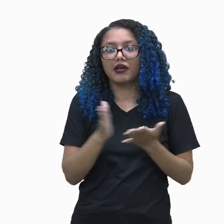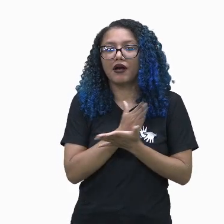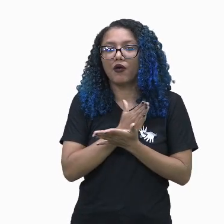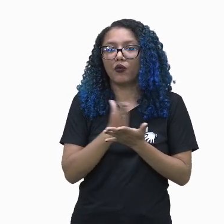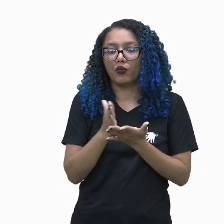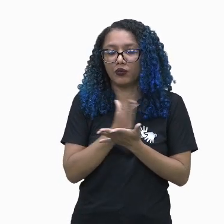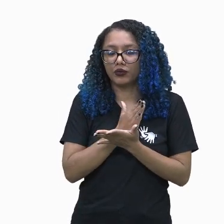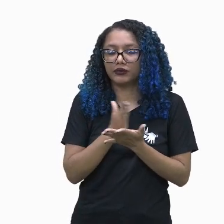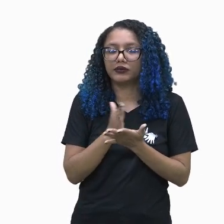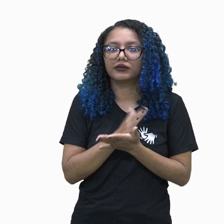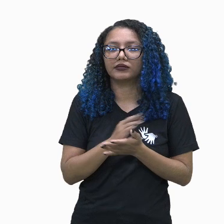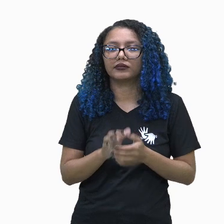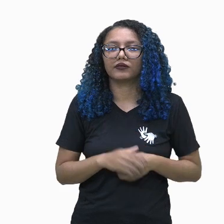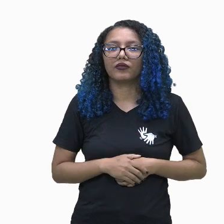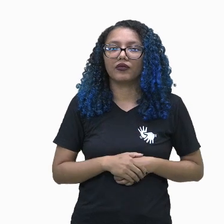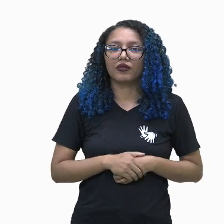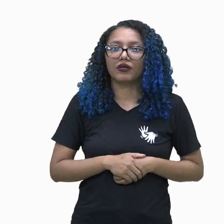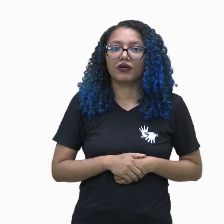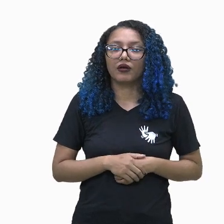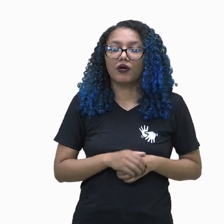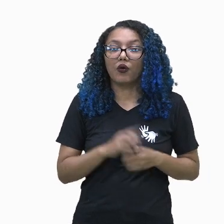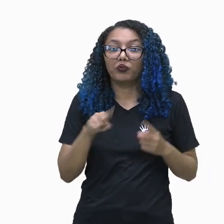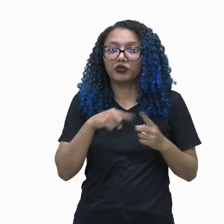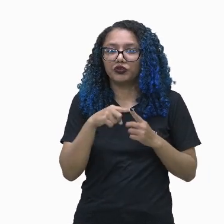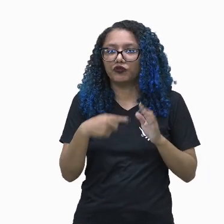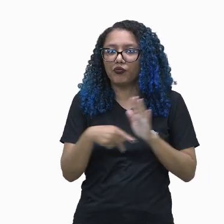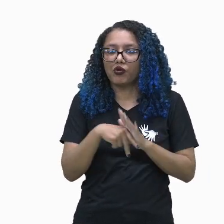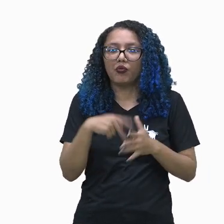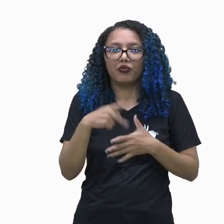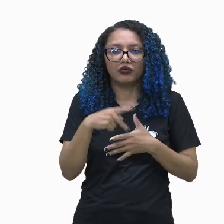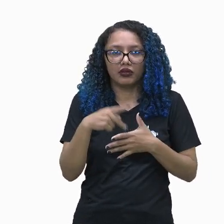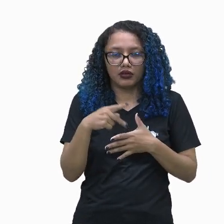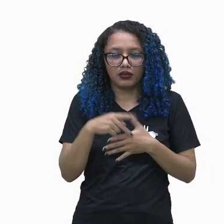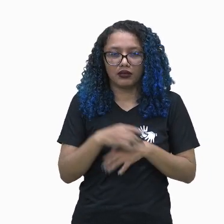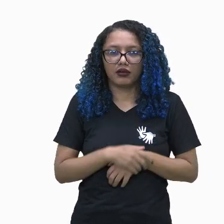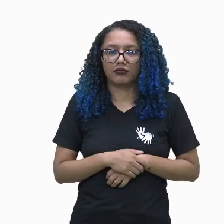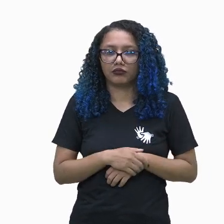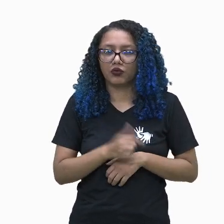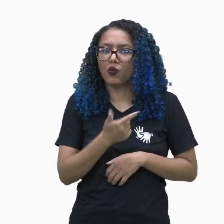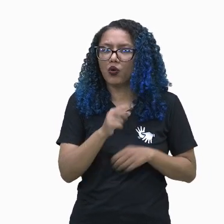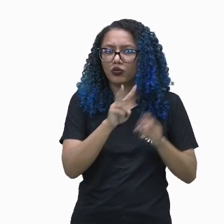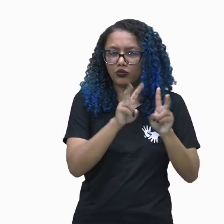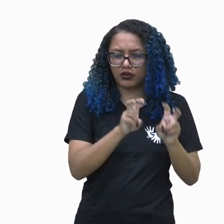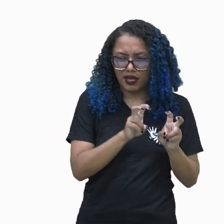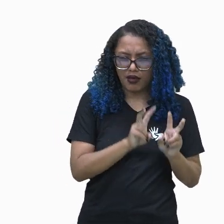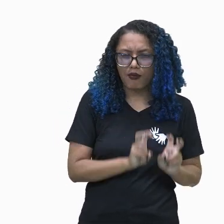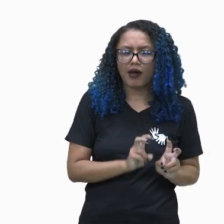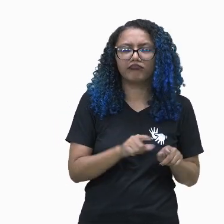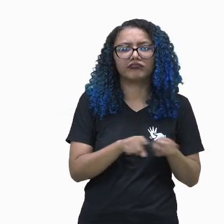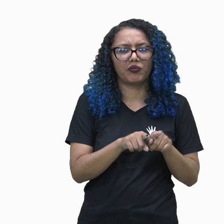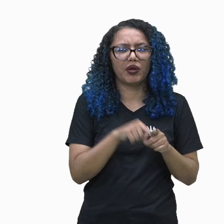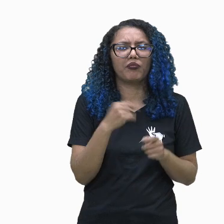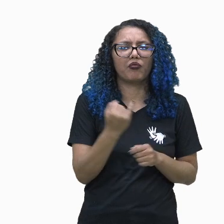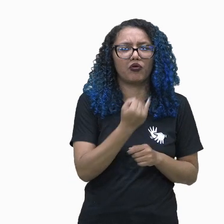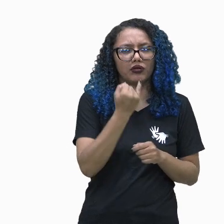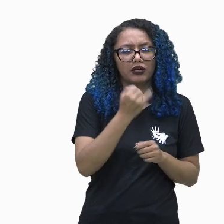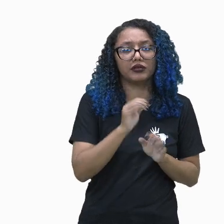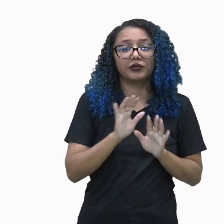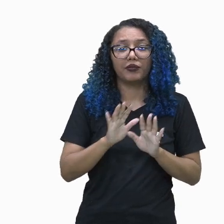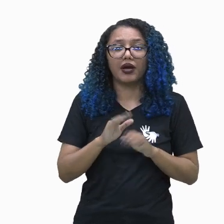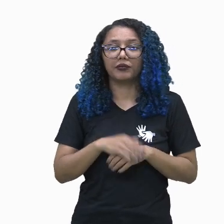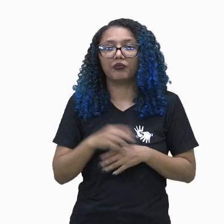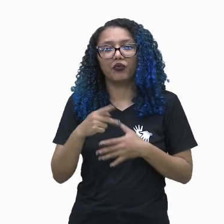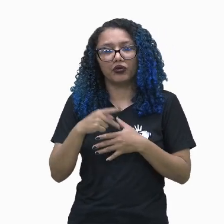né? Não diminuindo o que a gente viu anteriormente, né, dos outros compostos, mas proteínas